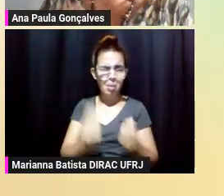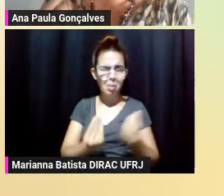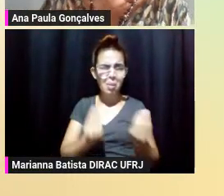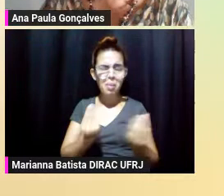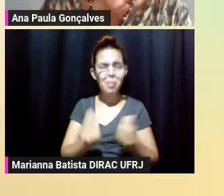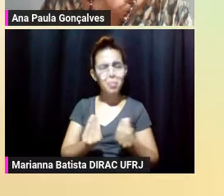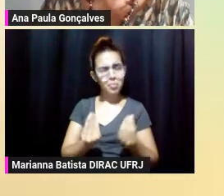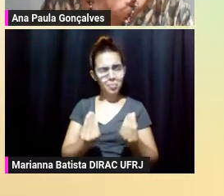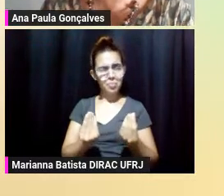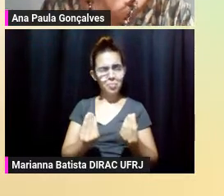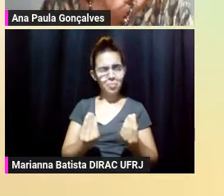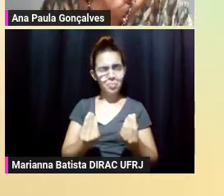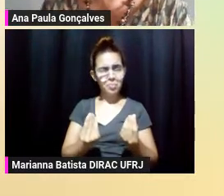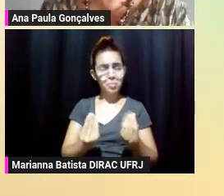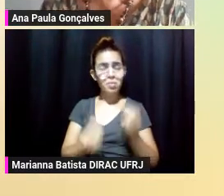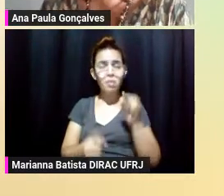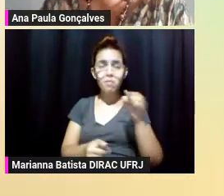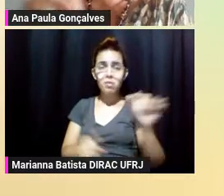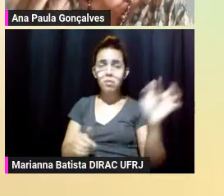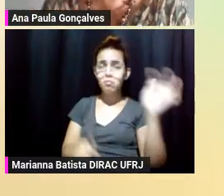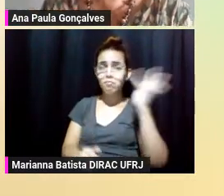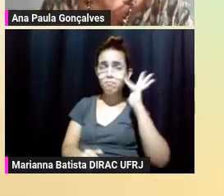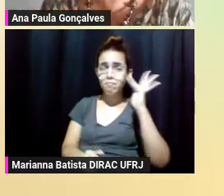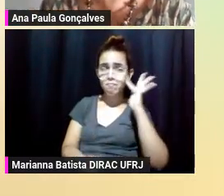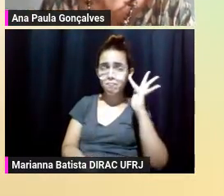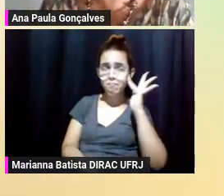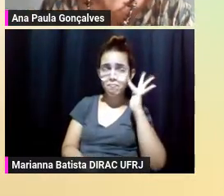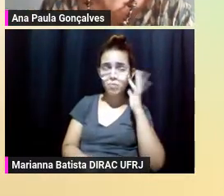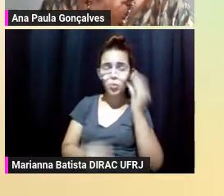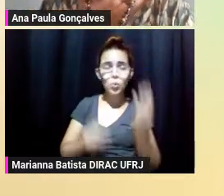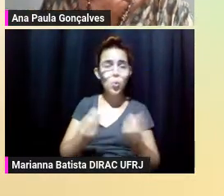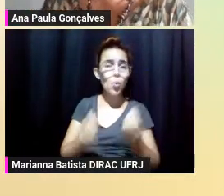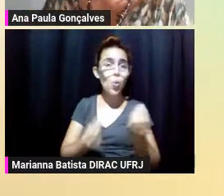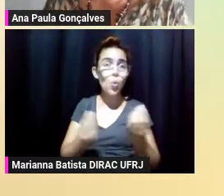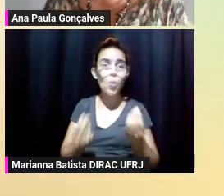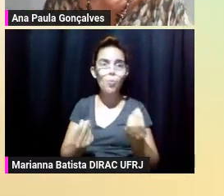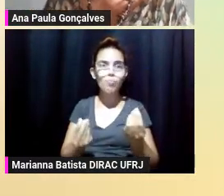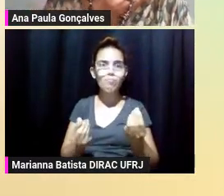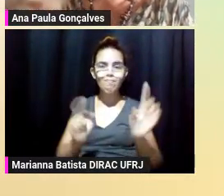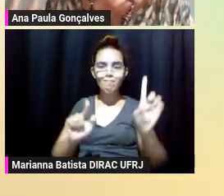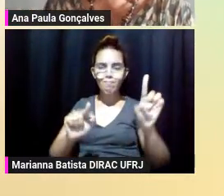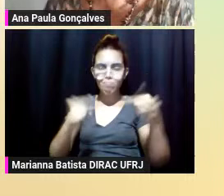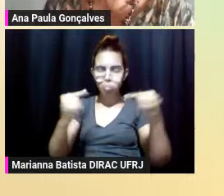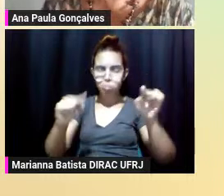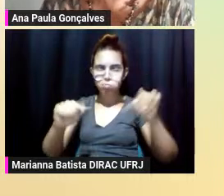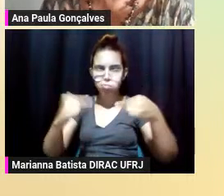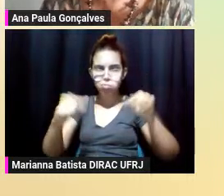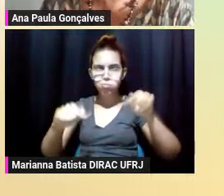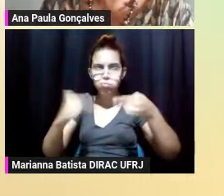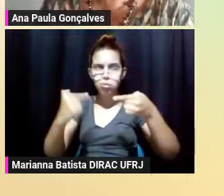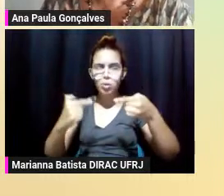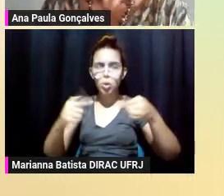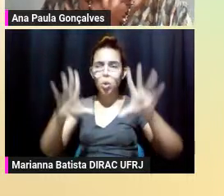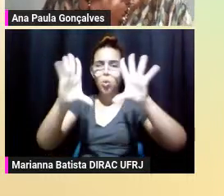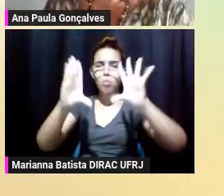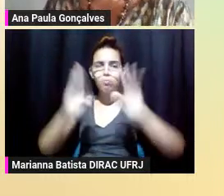E aí vocês podem imaginar a quantidade de pedras que eu precisei quebrar, né? A quantidade de situações que eu precisei